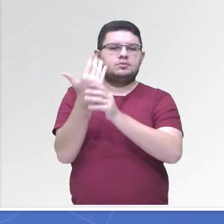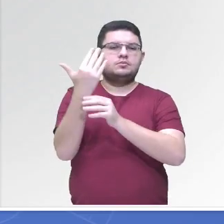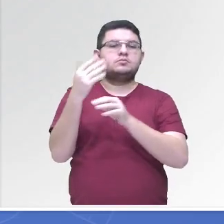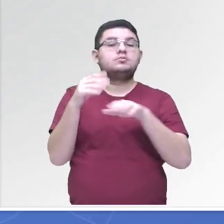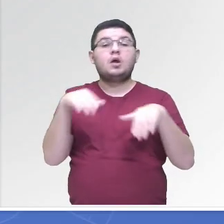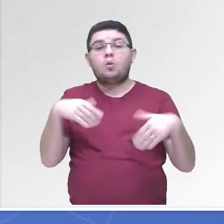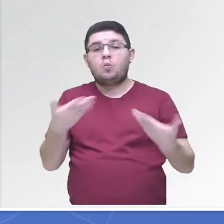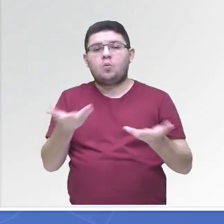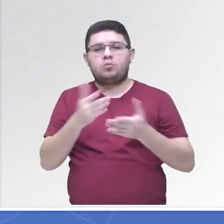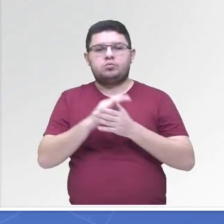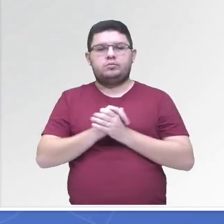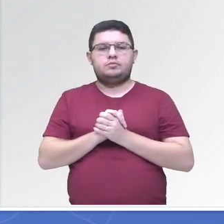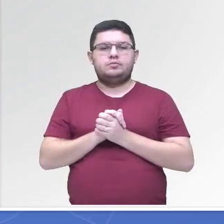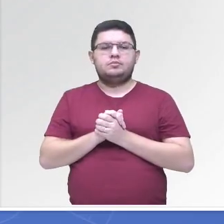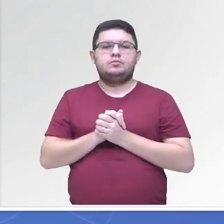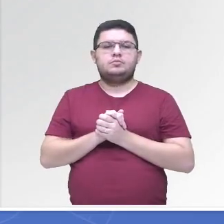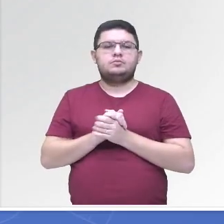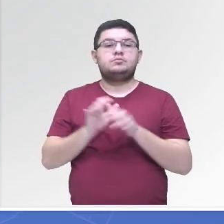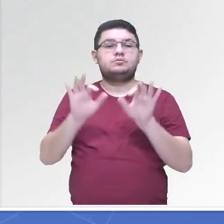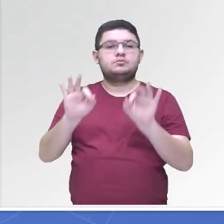resposta?